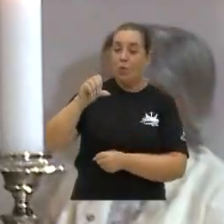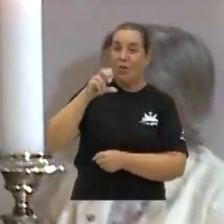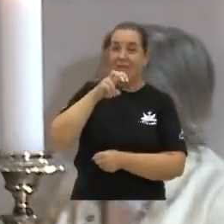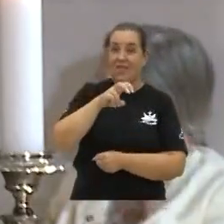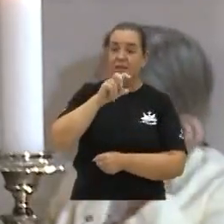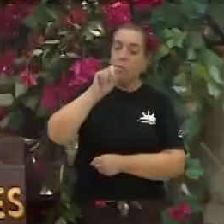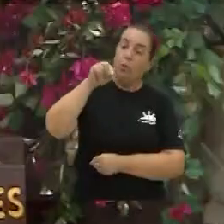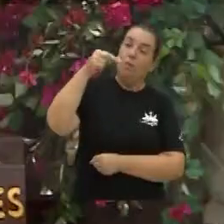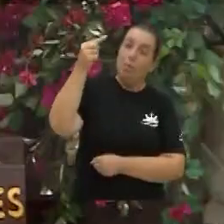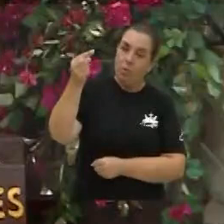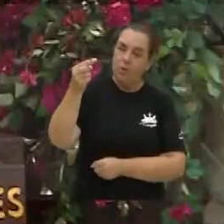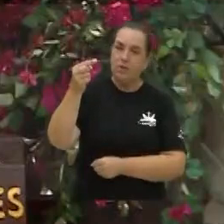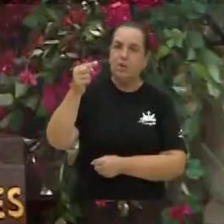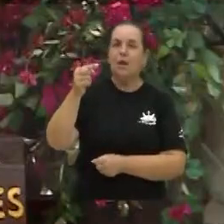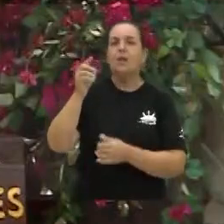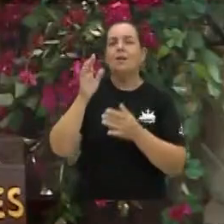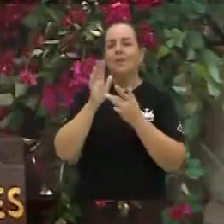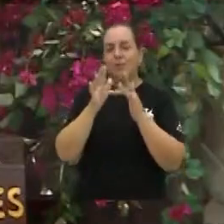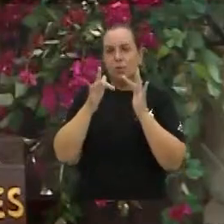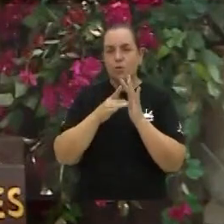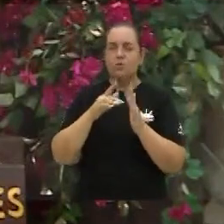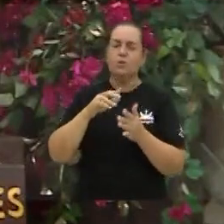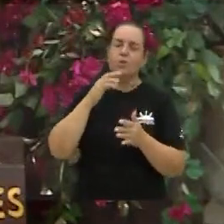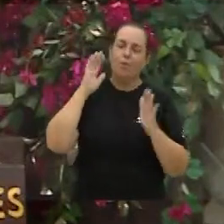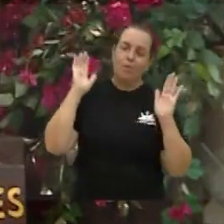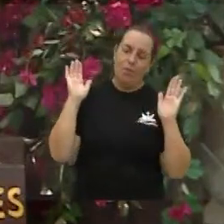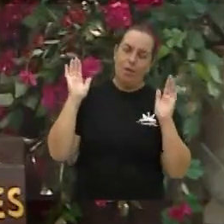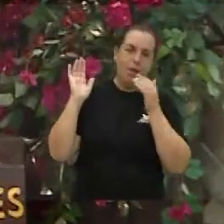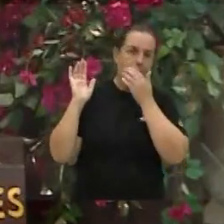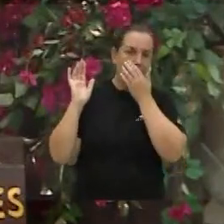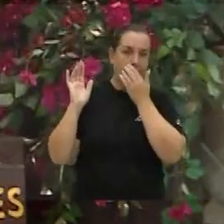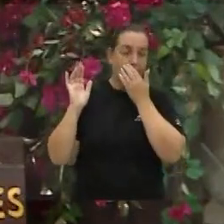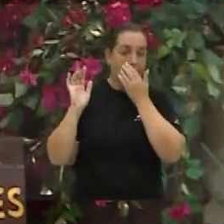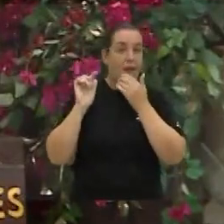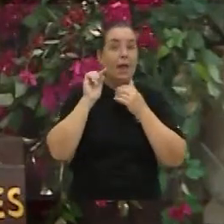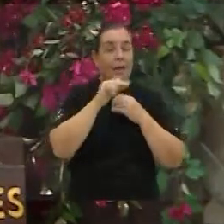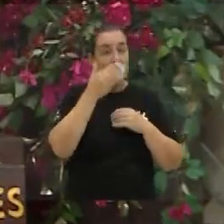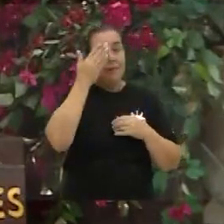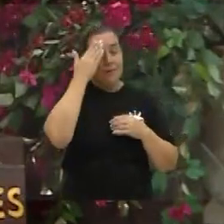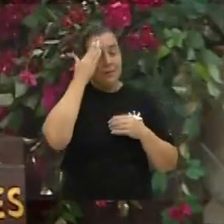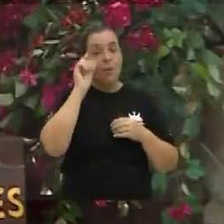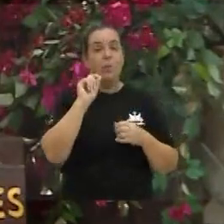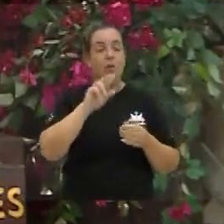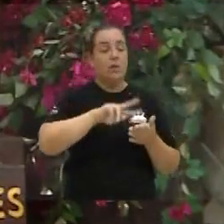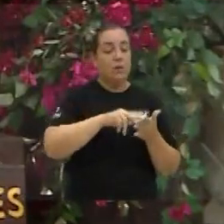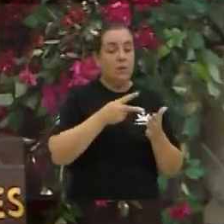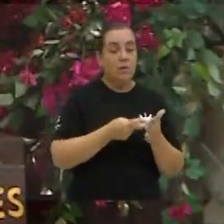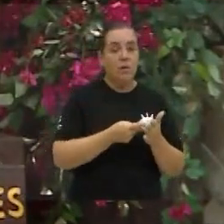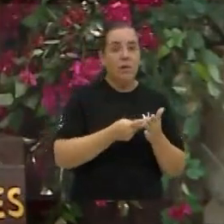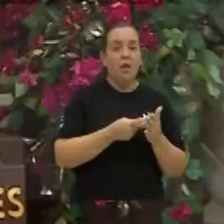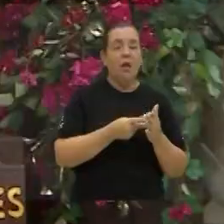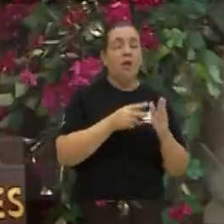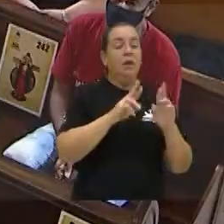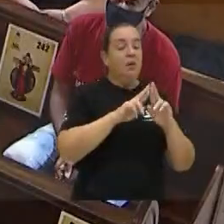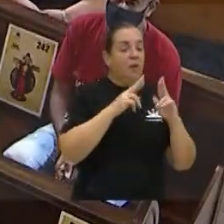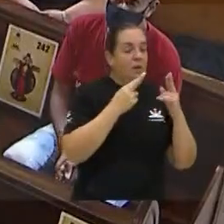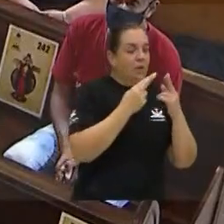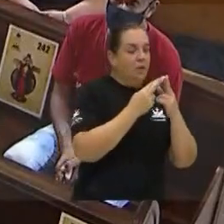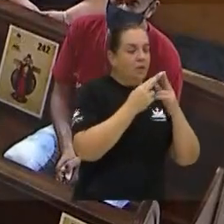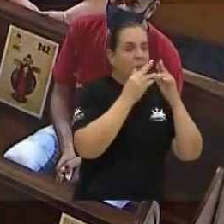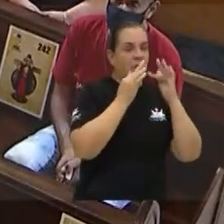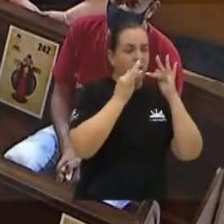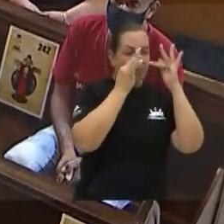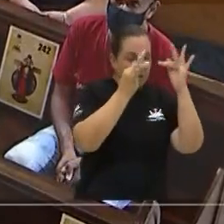Cristo, ele sabe o que é a reunião dos fiéis no domingo, como nós, e